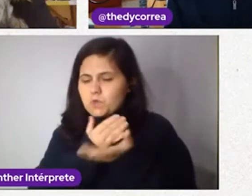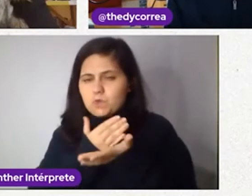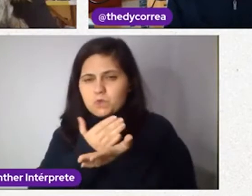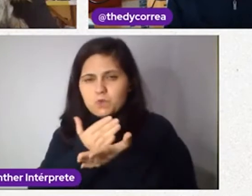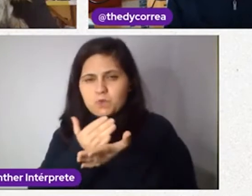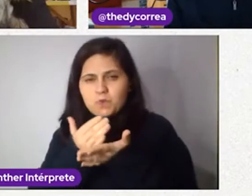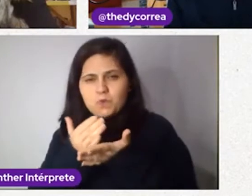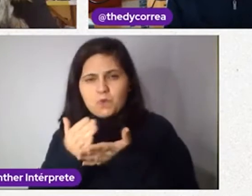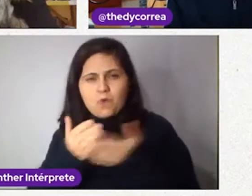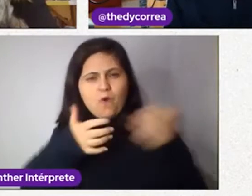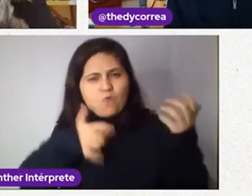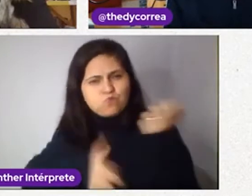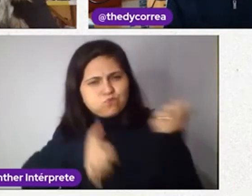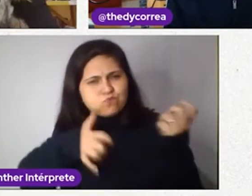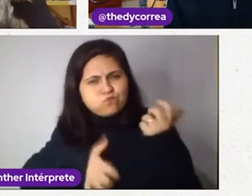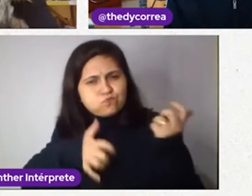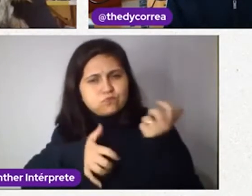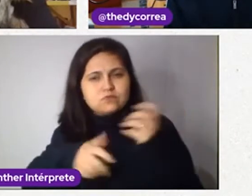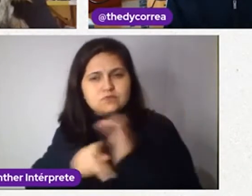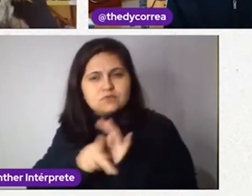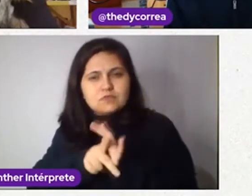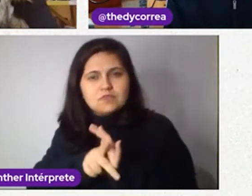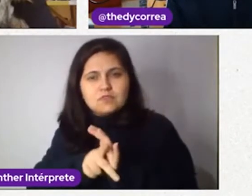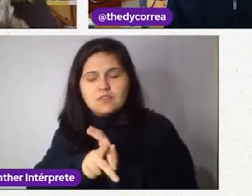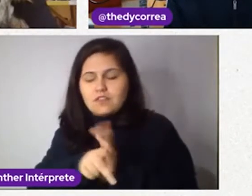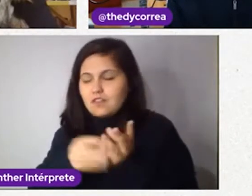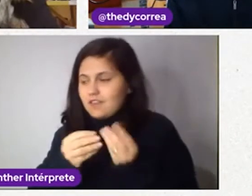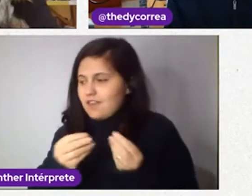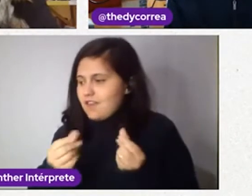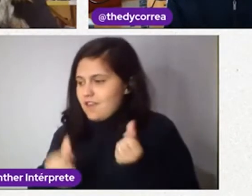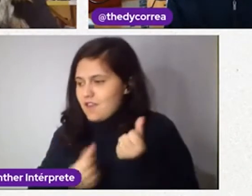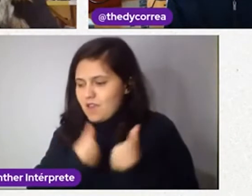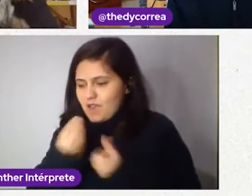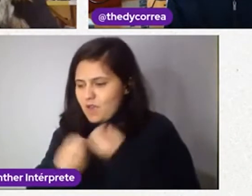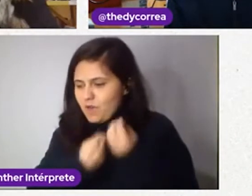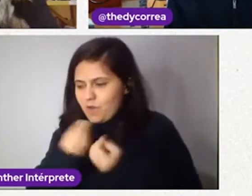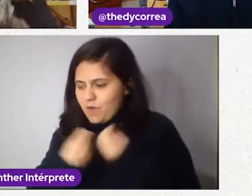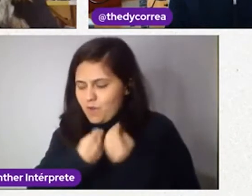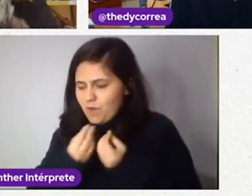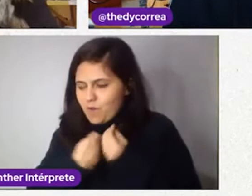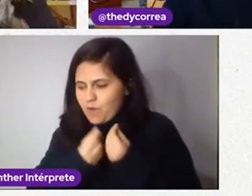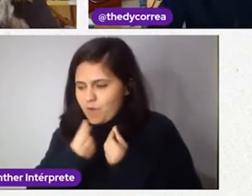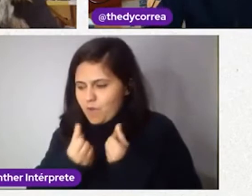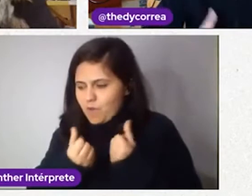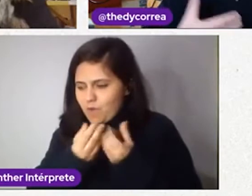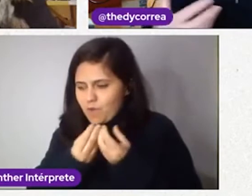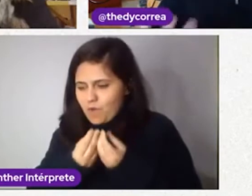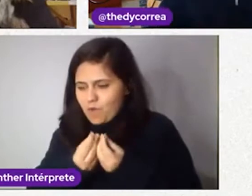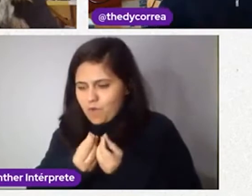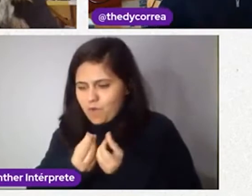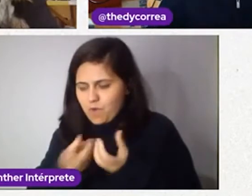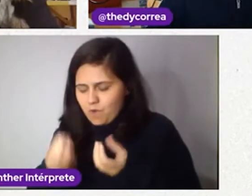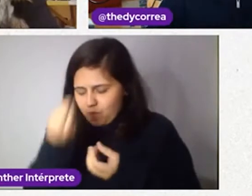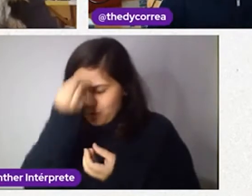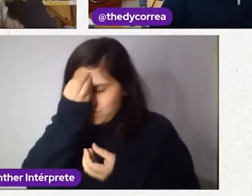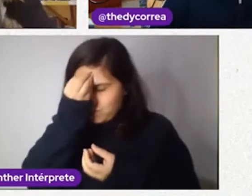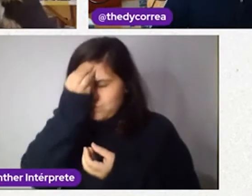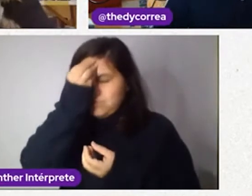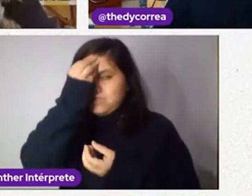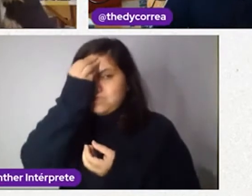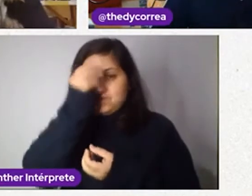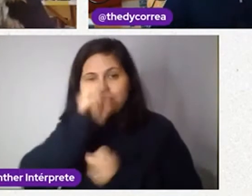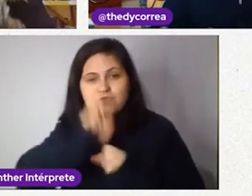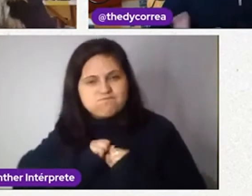a gente começa a tocar, ela é como se fosse um transe, uma